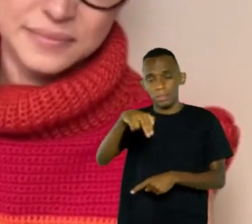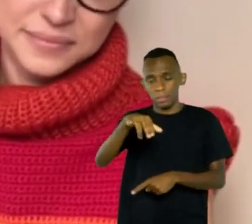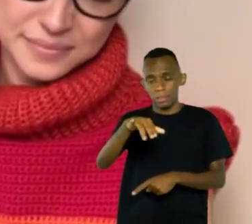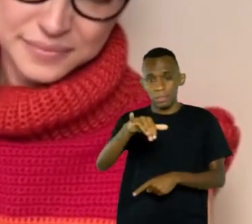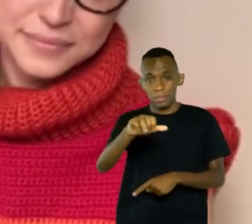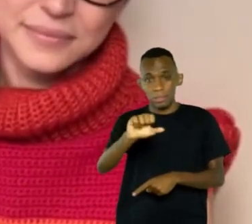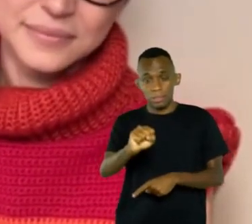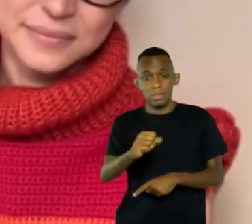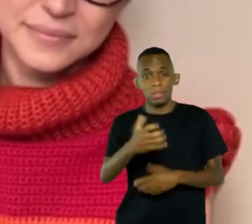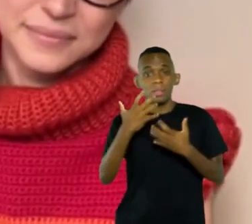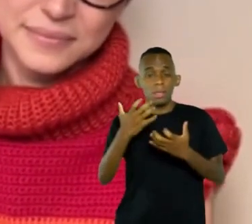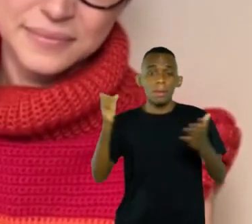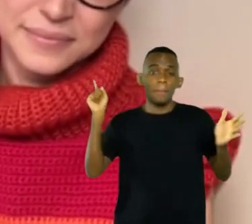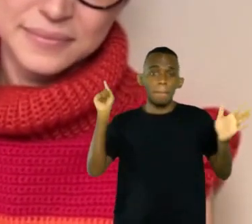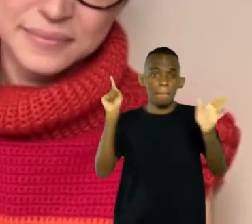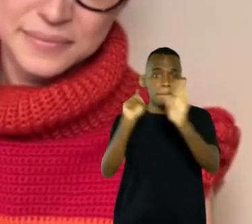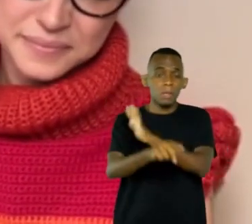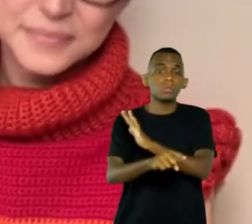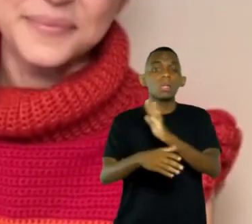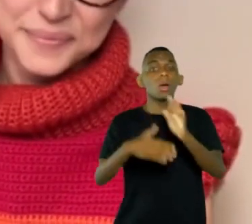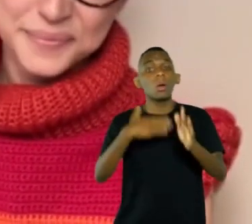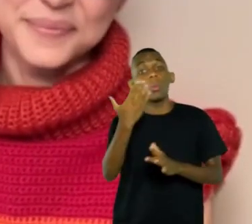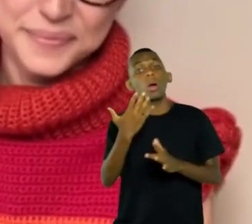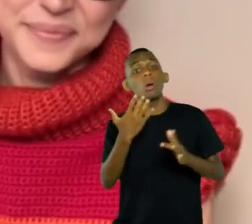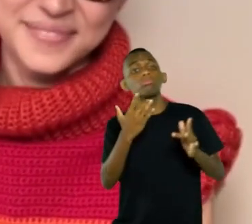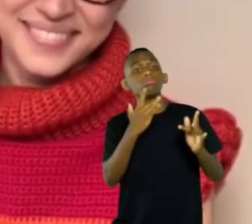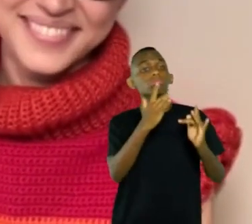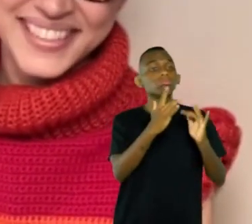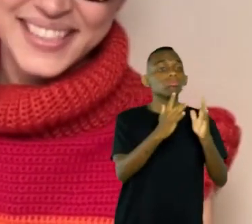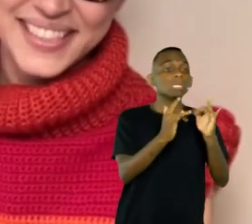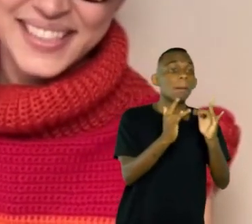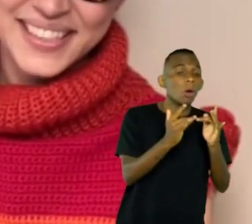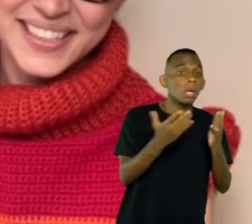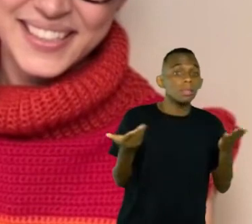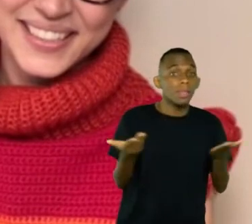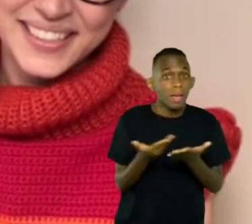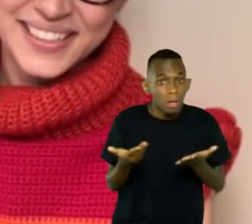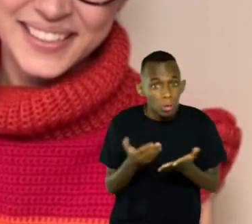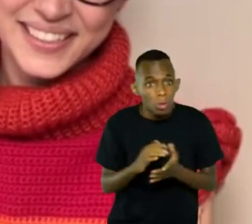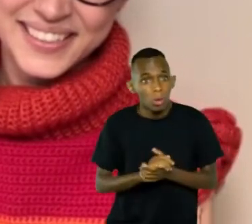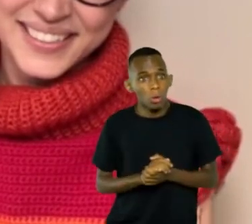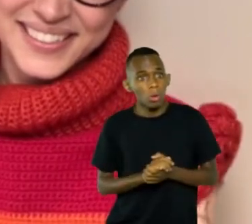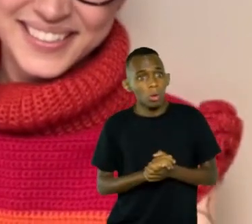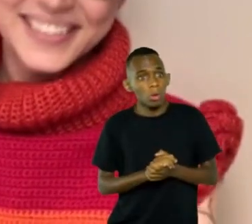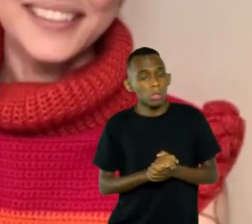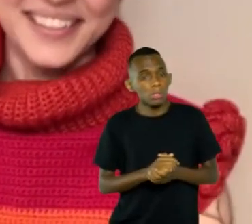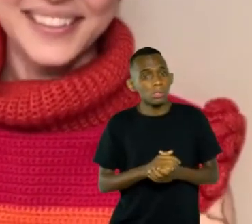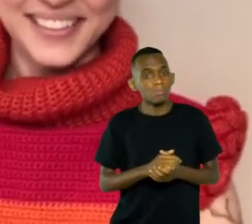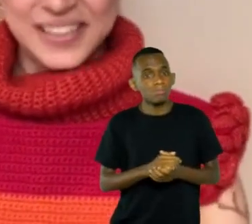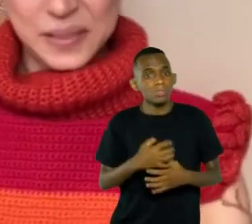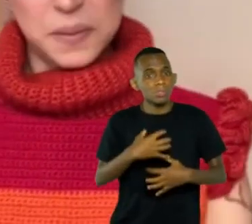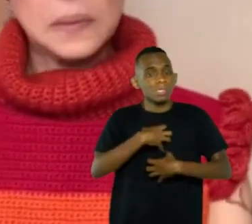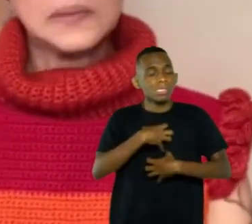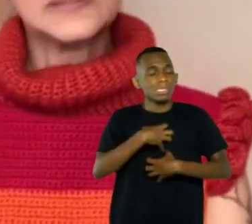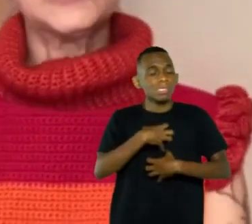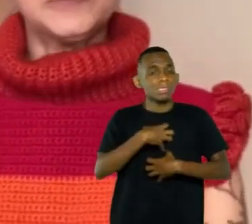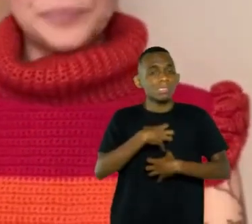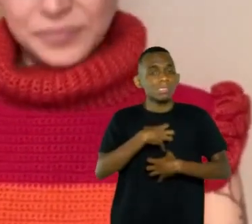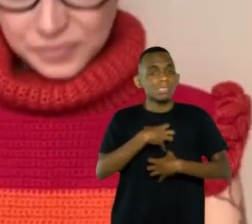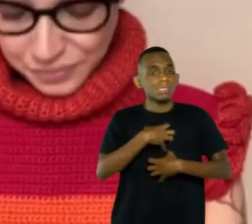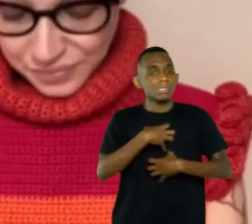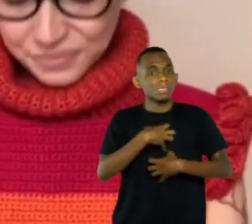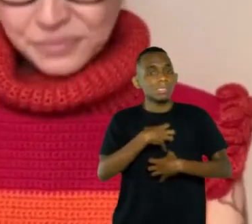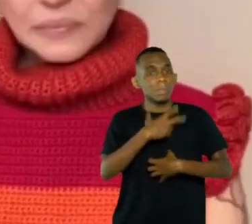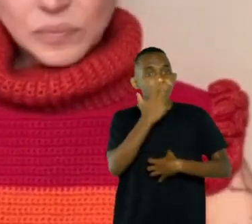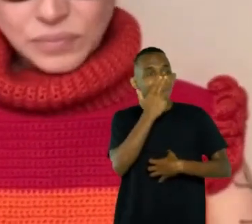perguntar sobre o relacionamento atual da Cris. Ele não se sente sombra de um grande amor? Como é para ele viver